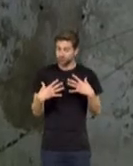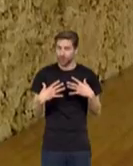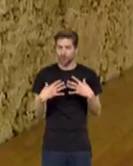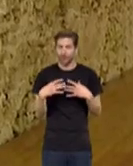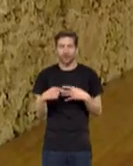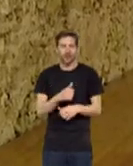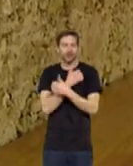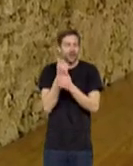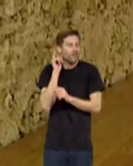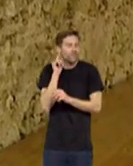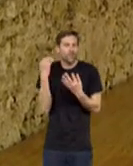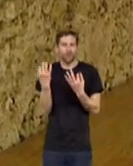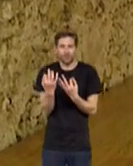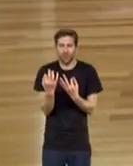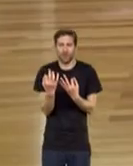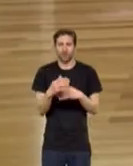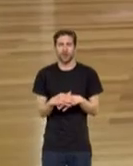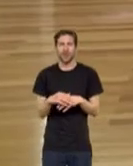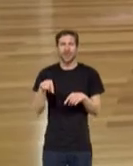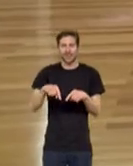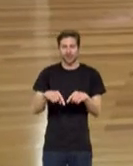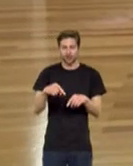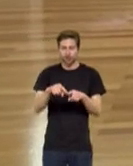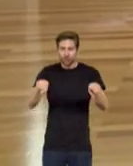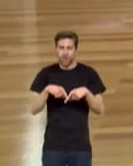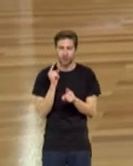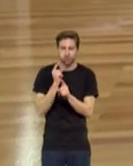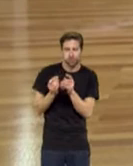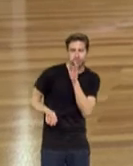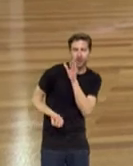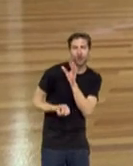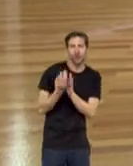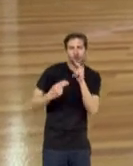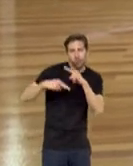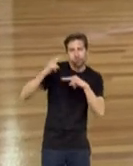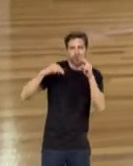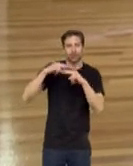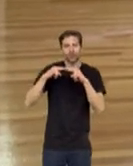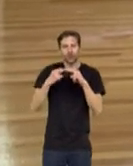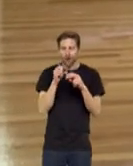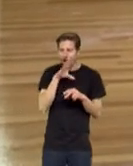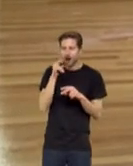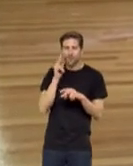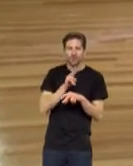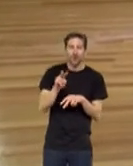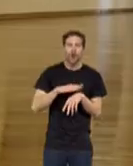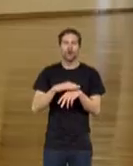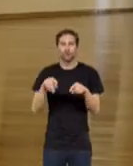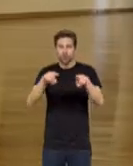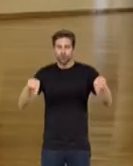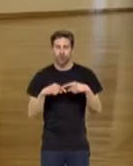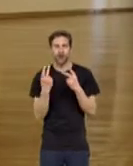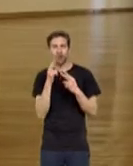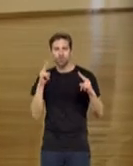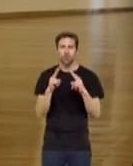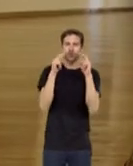cidade. Eu acompanhei aqui o início, o arranque do CAVE, que basicamente é um género de herdeiro do Centro de Estudos de Fotografia e dos Encontros de Fotografia de Coimbra.